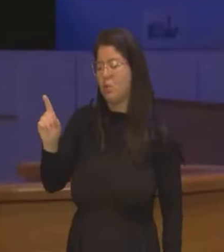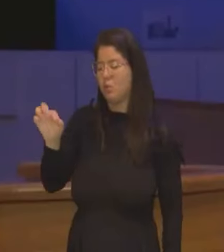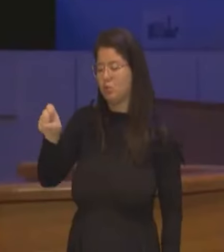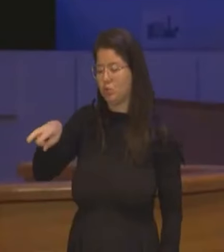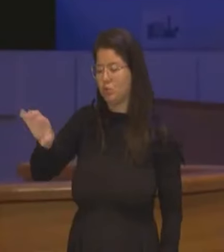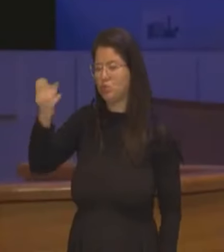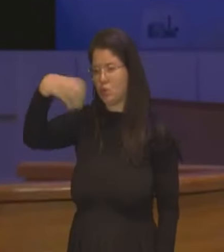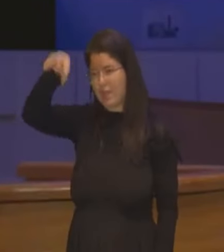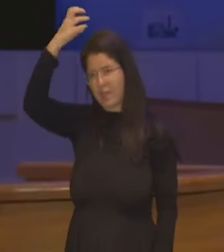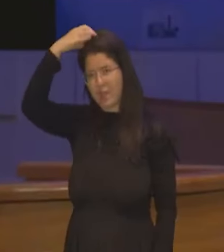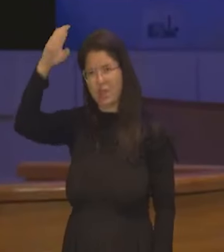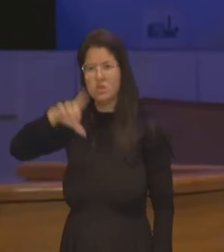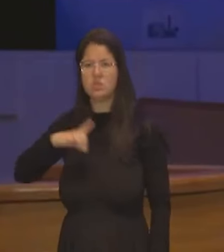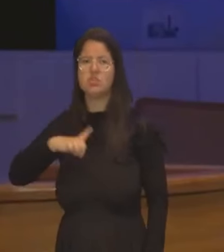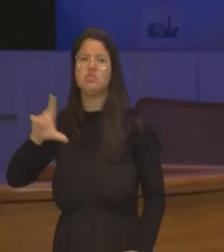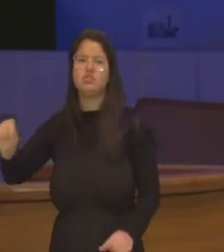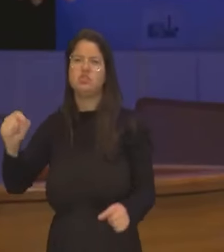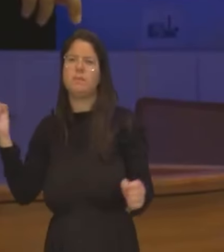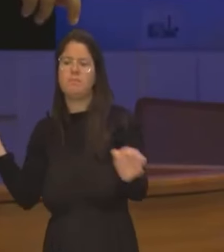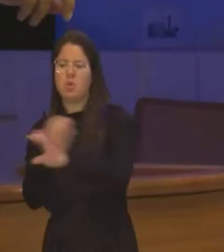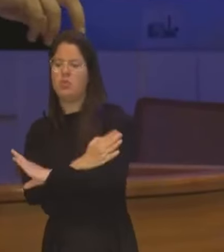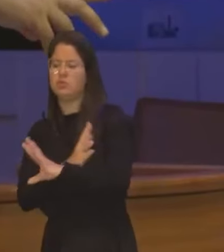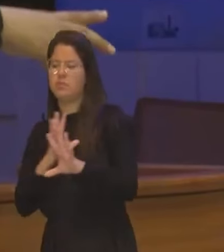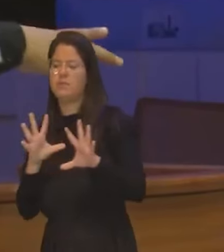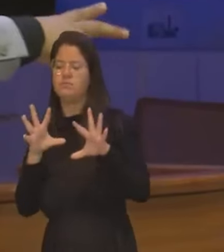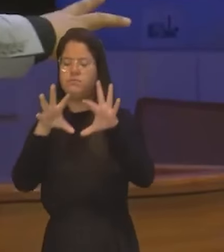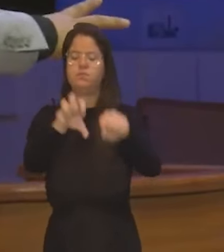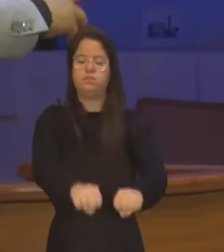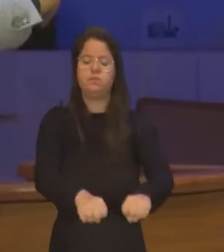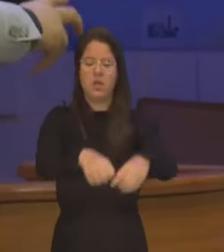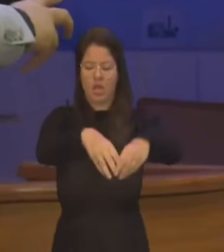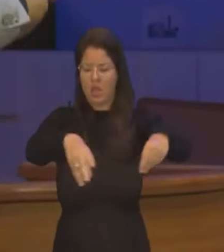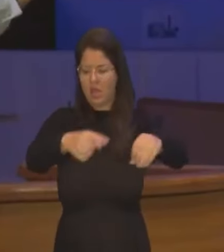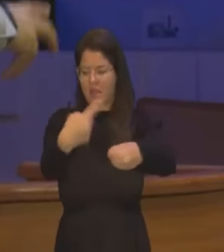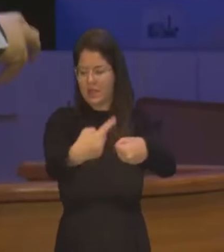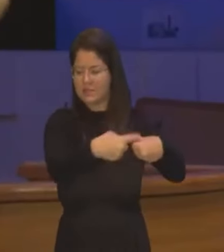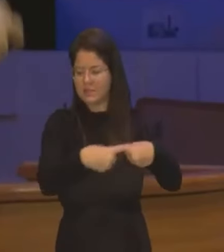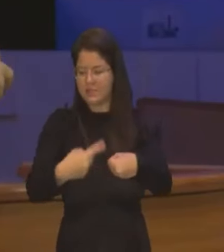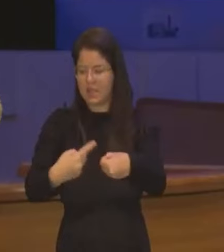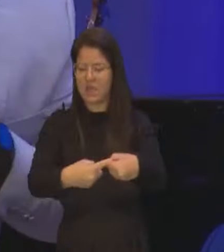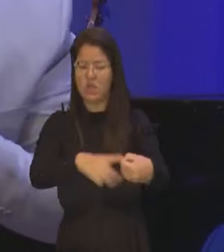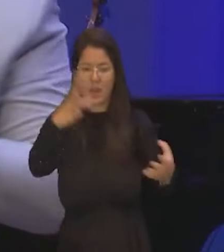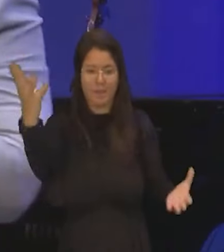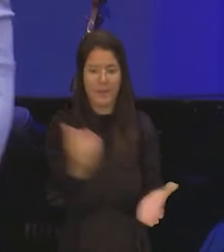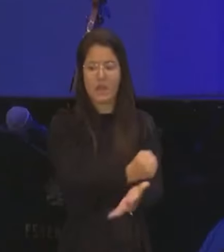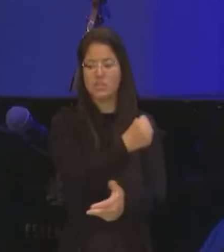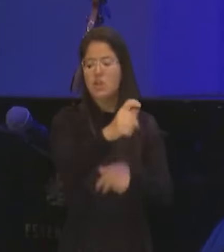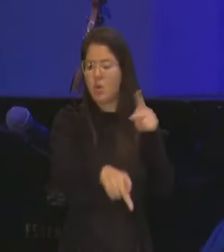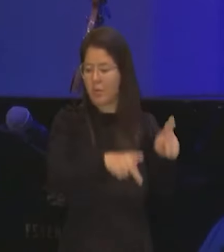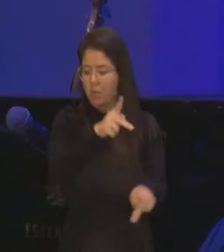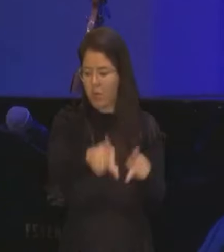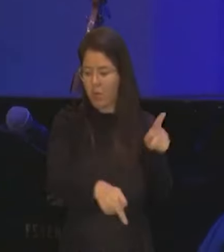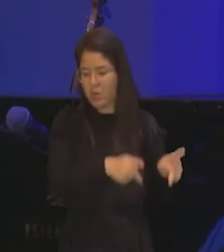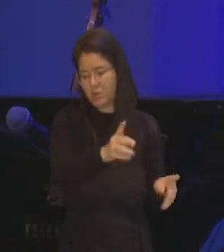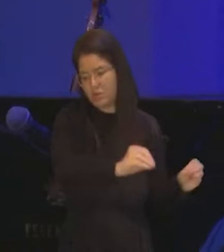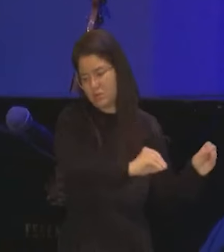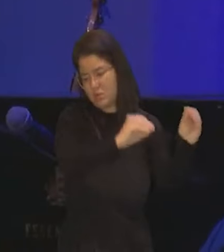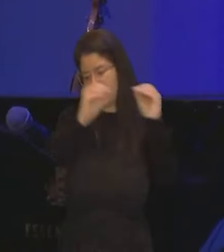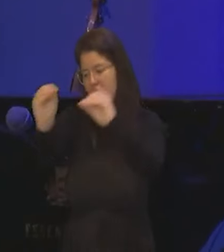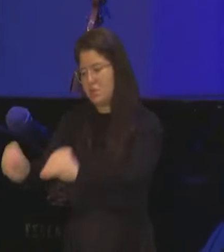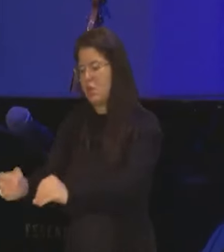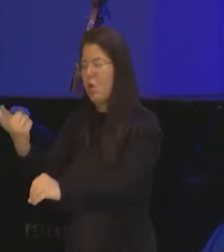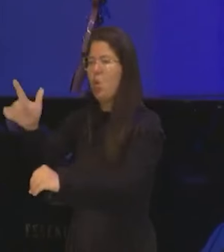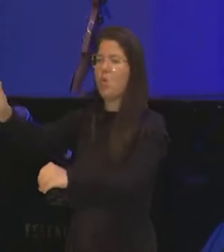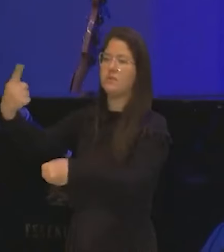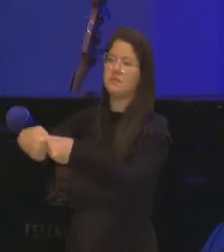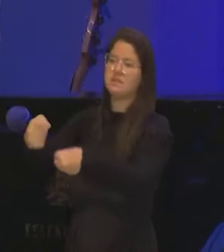exército, que estava ali pronto a invadir aquela cidade, para arrancar aquele povo daquele lugar e transportá-los para a